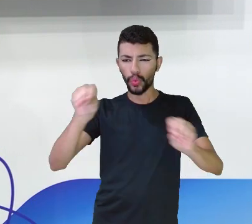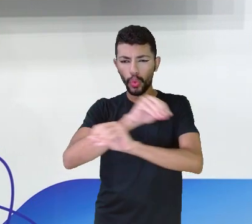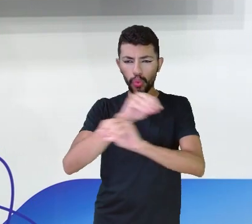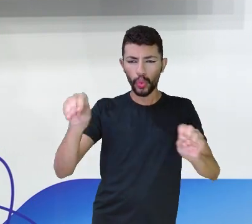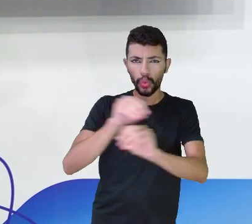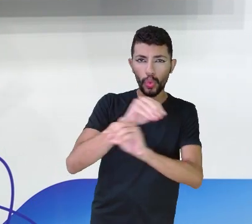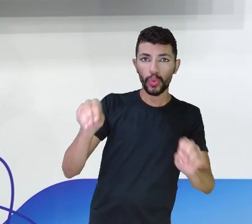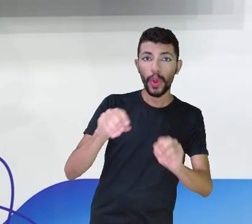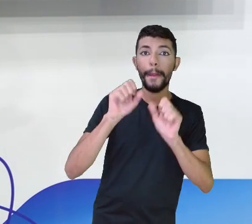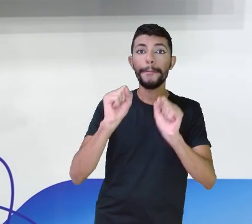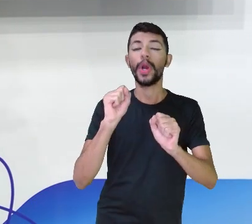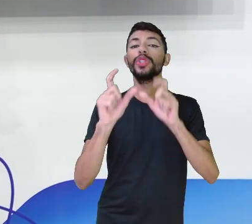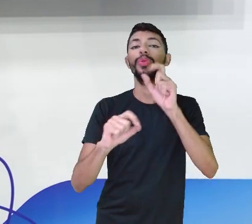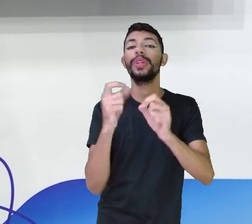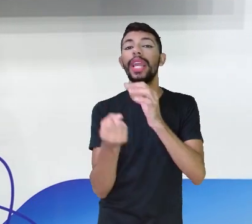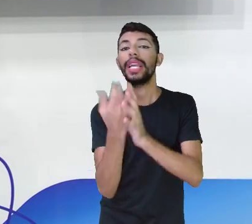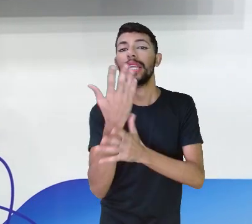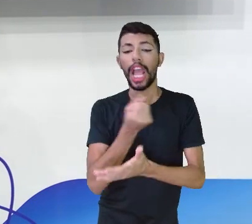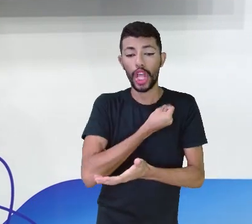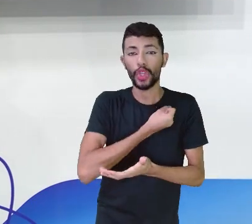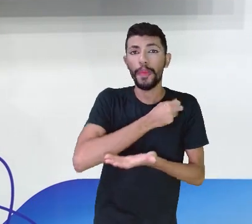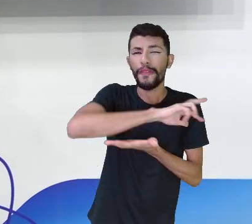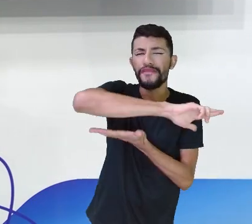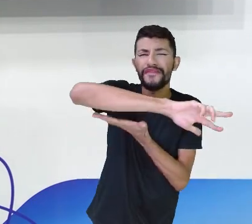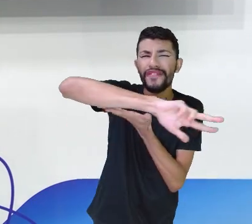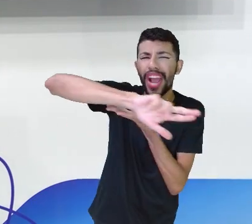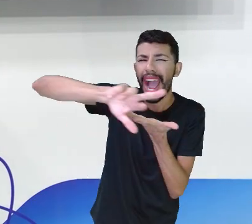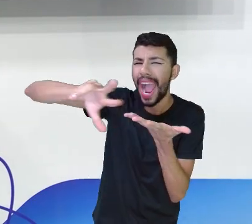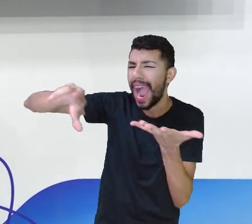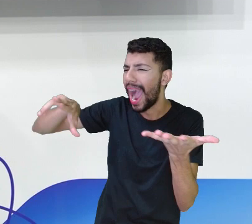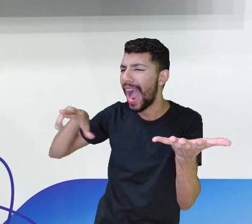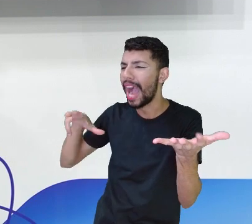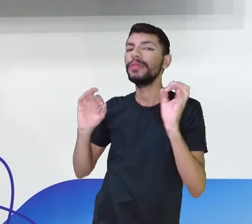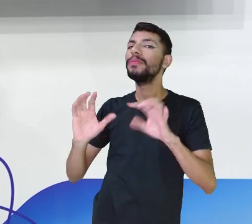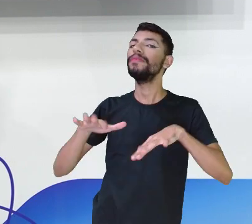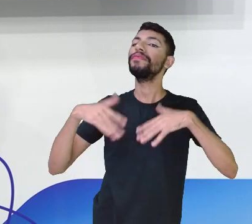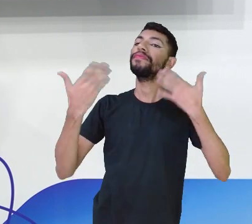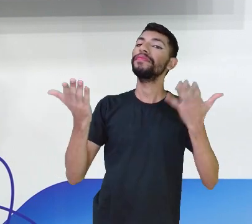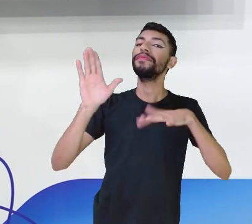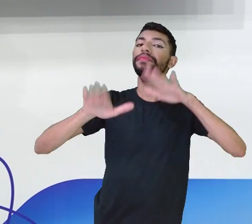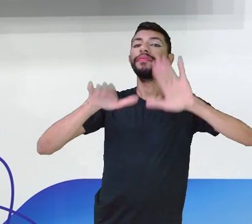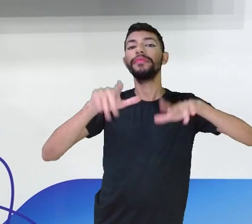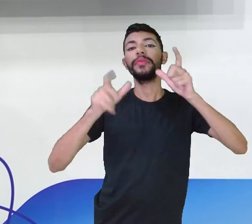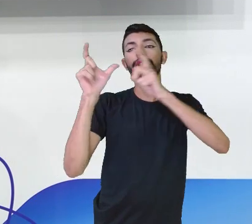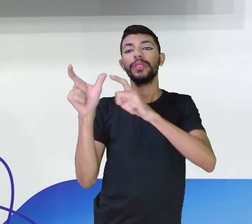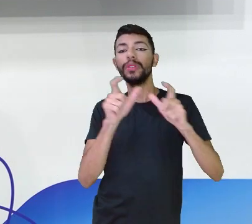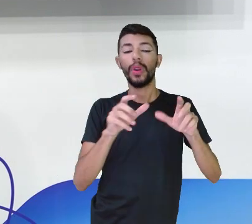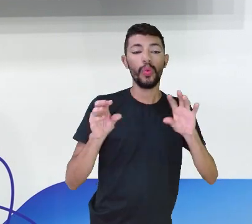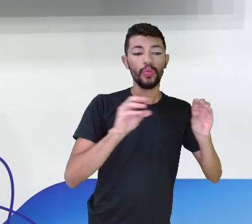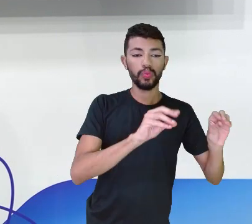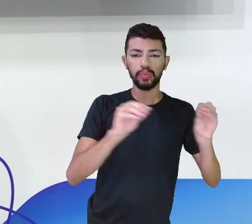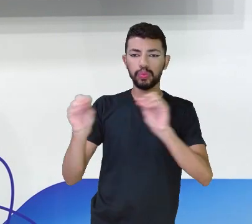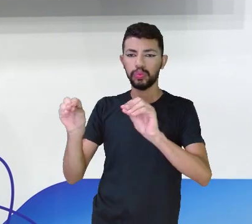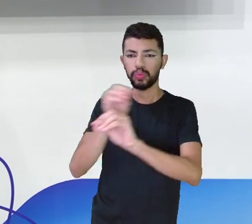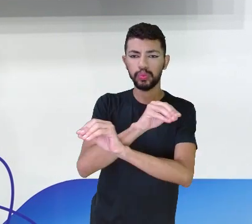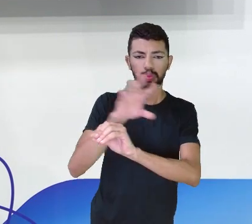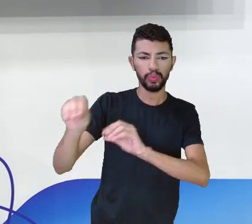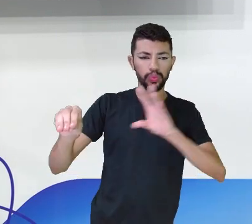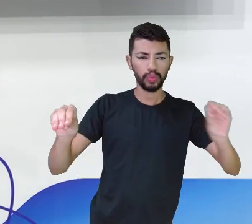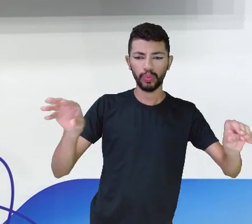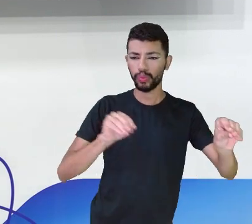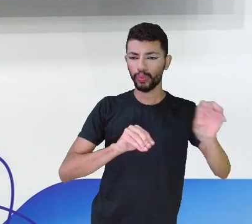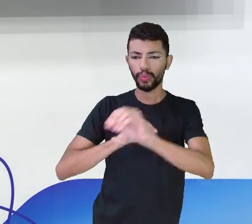formar infinitos números, certo? E dependendo do posicionamento, eu vou ter